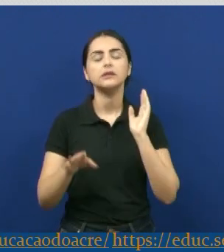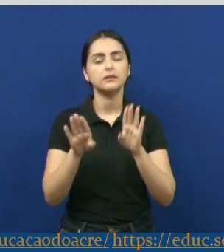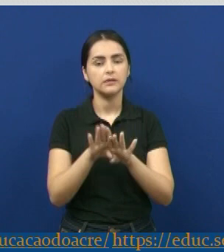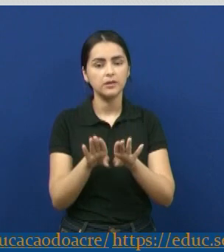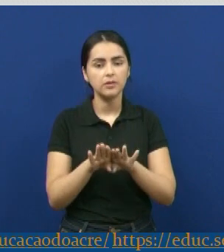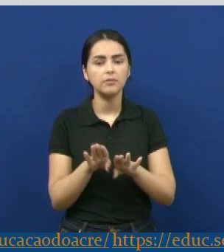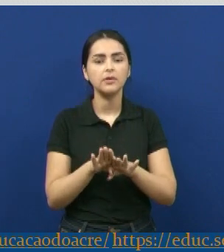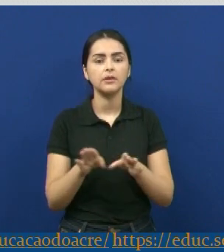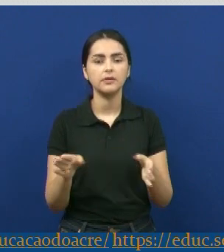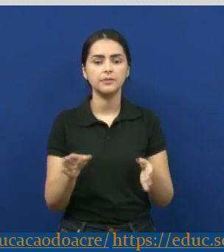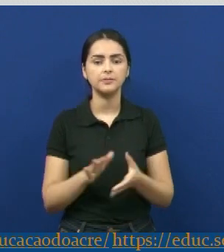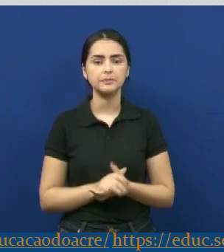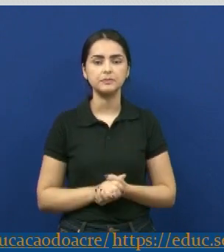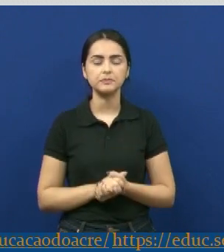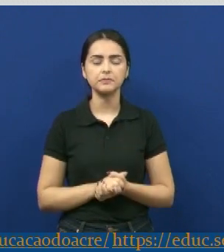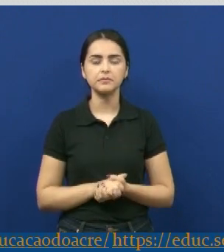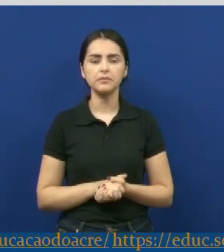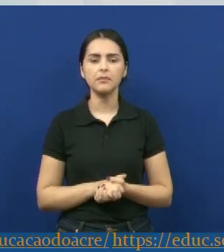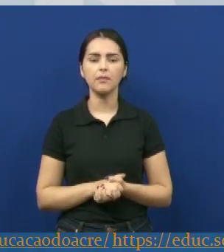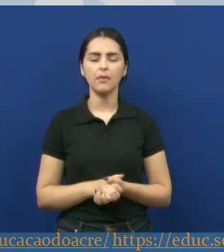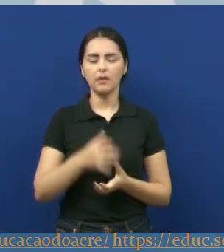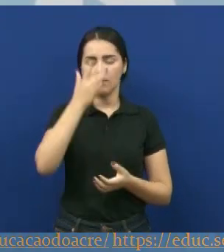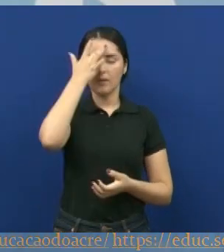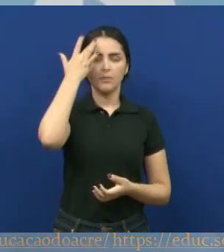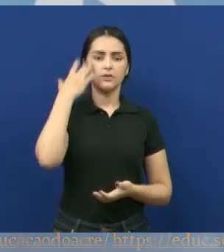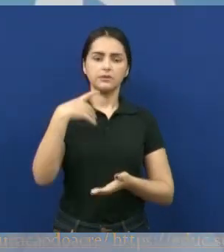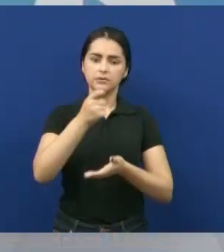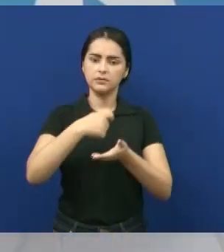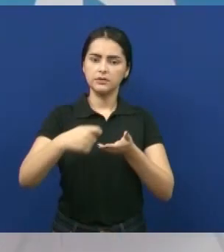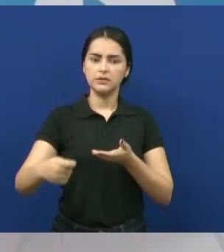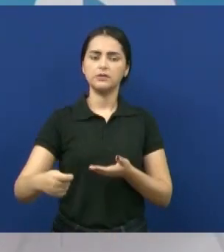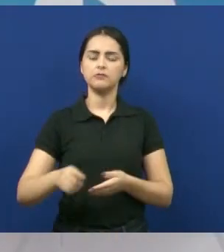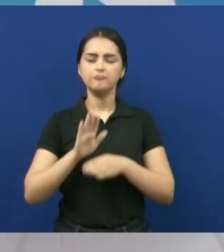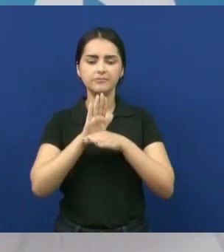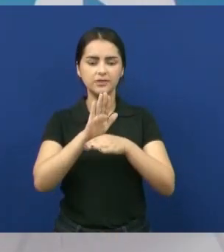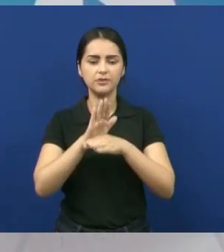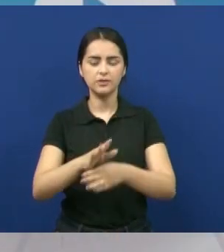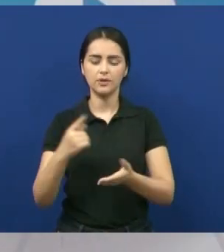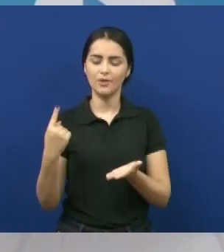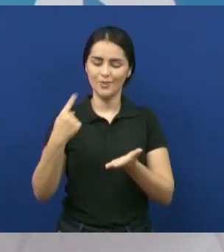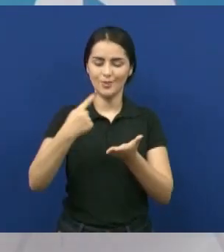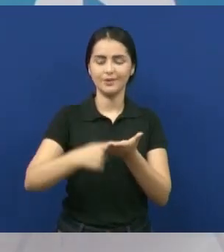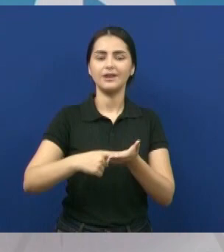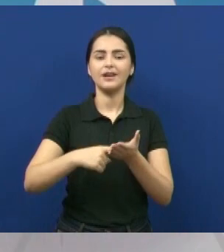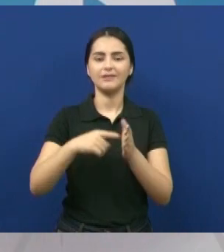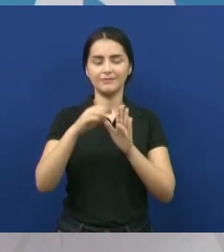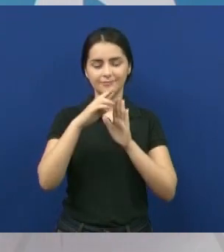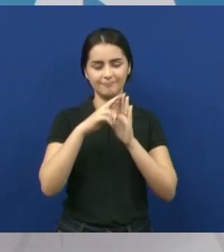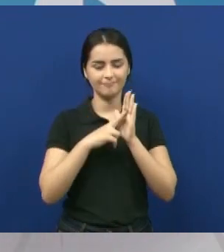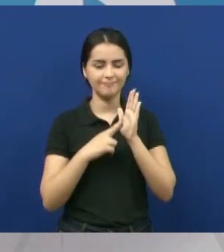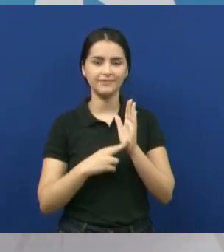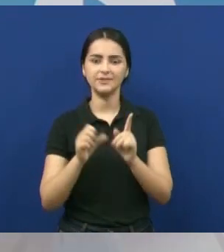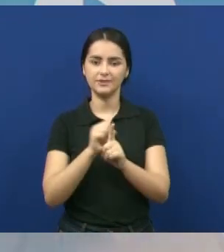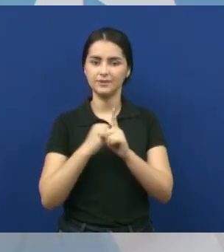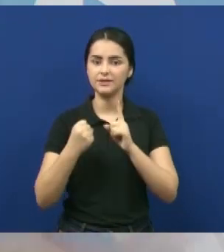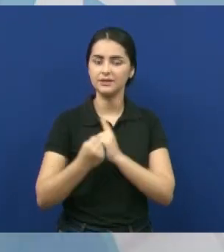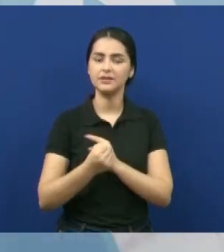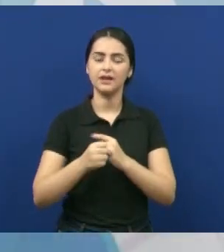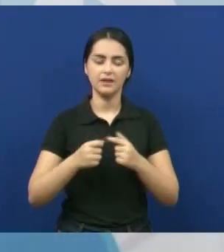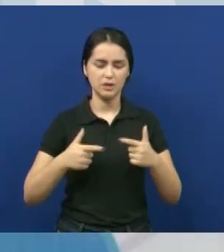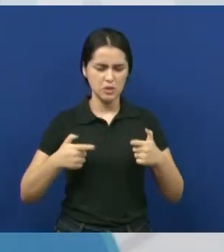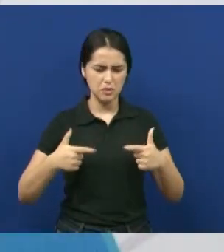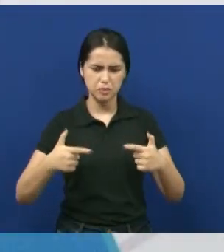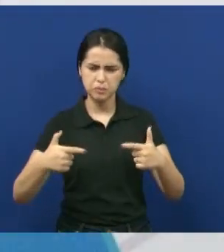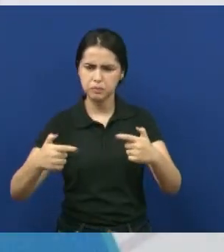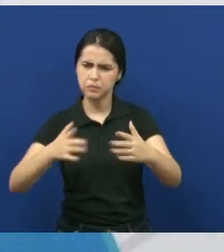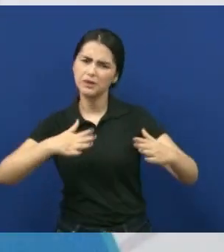gente, seria, segundo Thomas Hobbes, que é o grande defensor do contrato social, uma guerra de todos